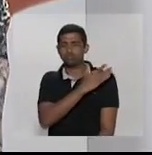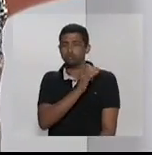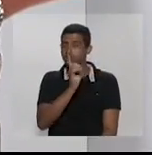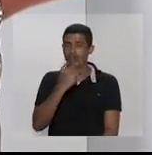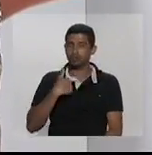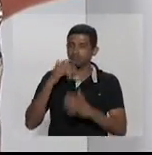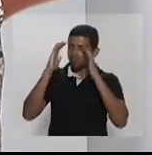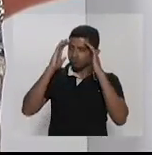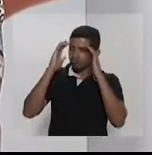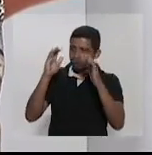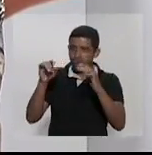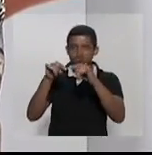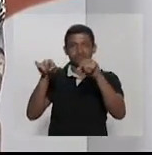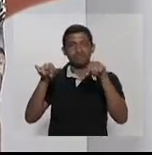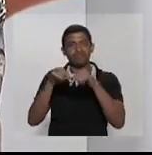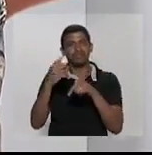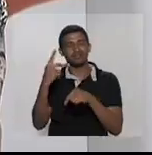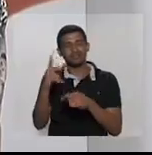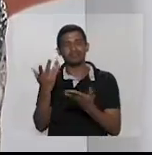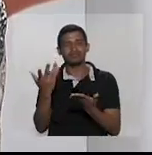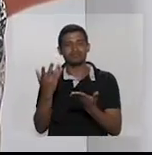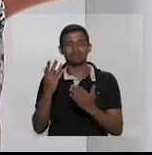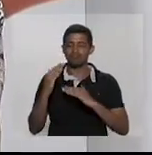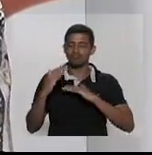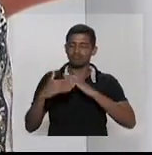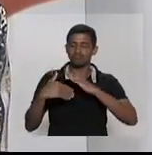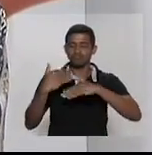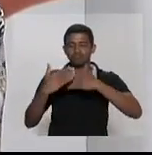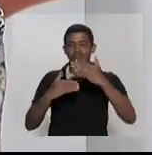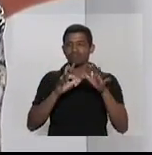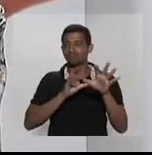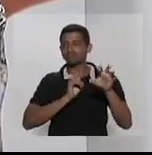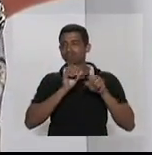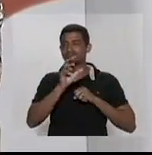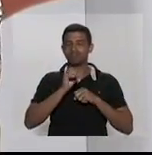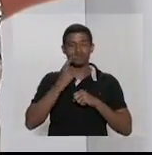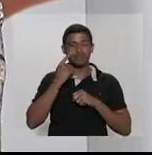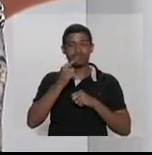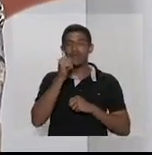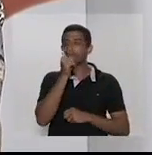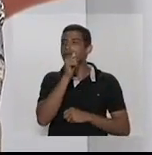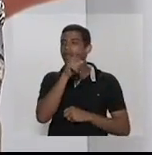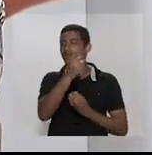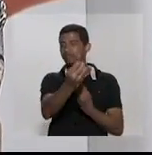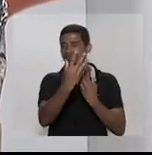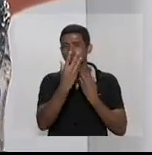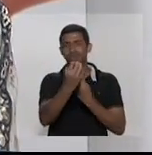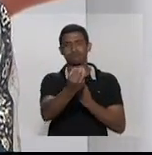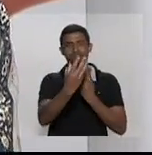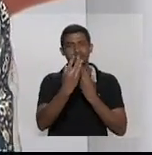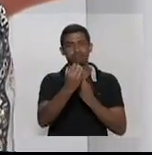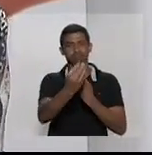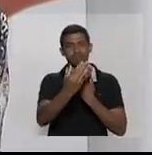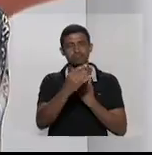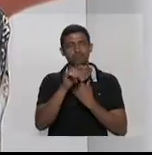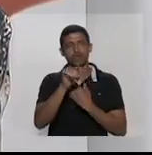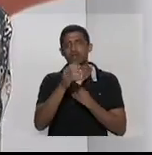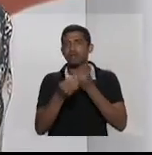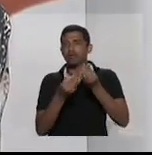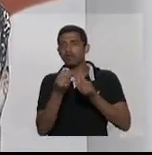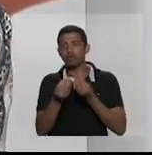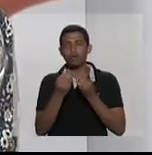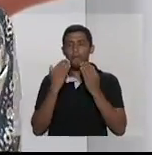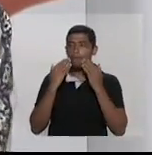que eu fosse um homem que respeitasse o espaço da mulher. E aí, dessa forma, eu vejo que essa educação que a minha mãe me deu e a maneira